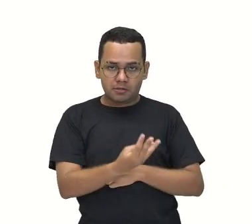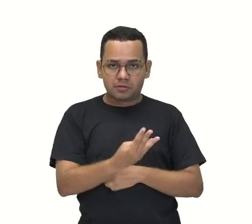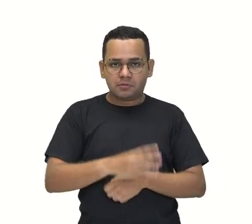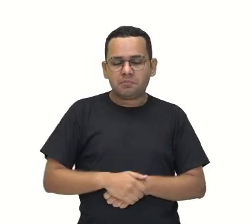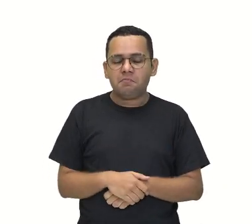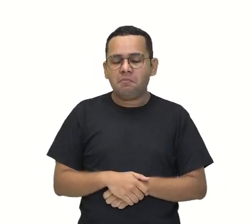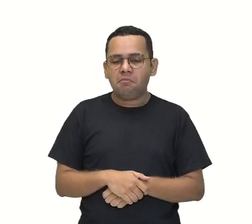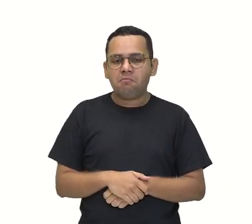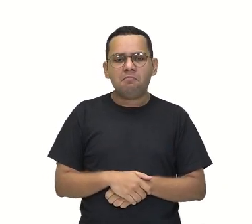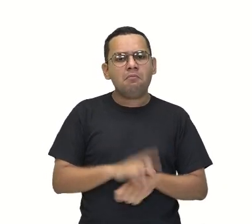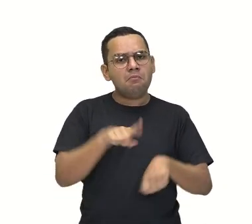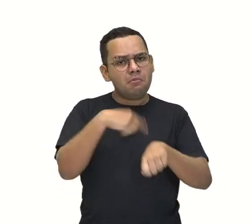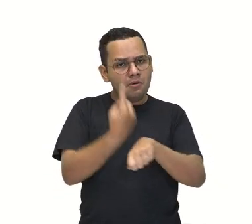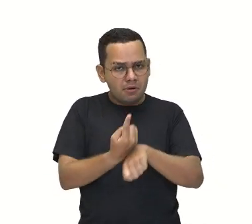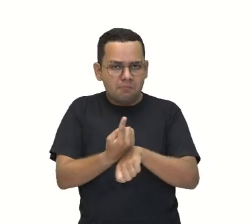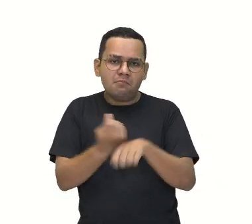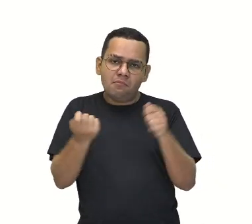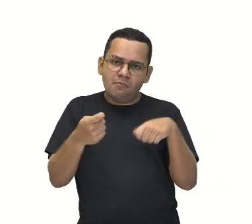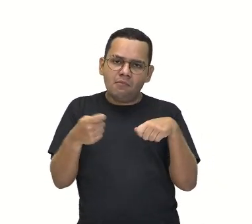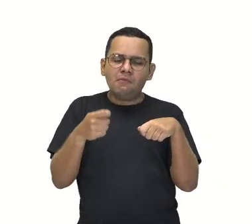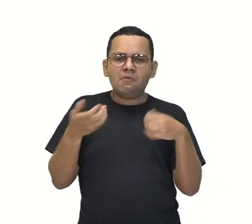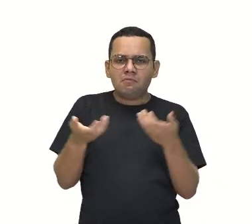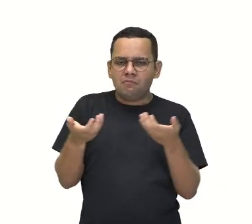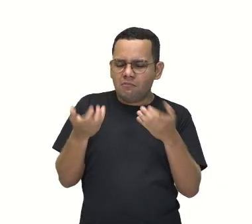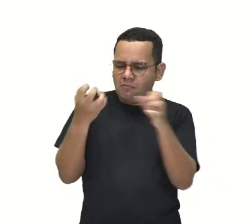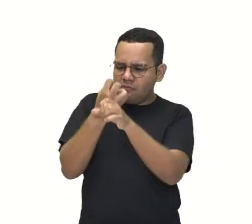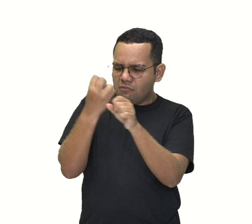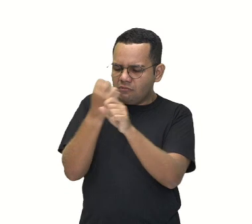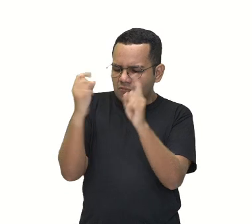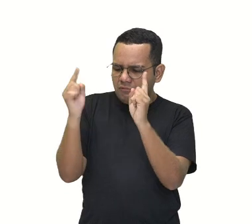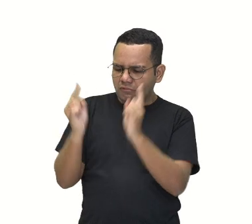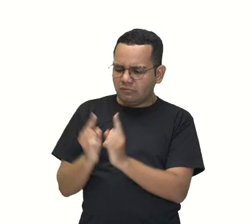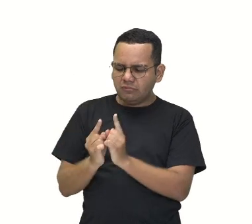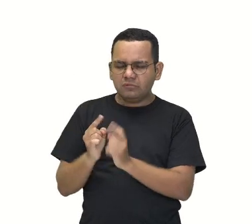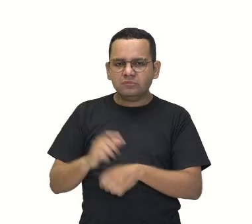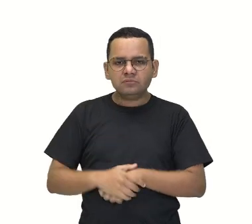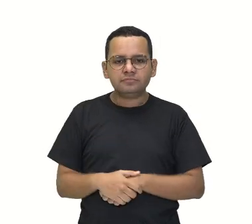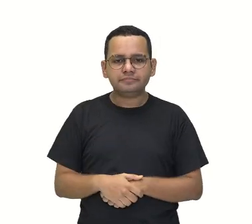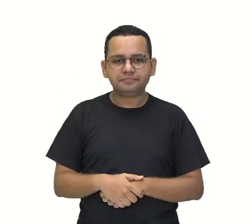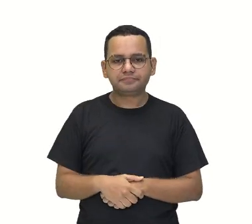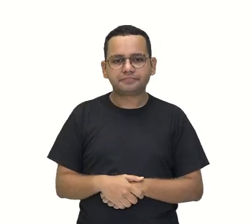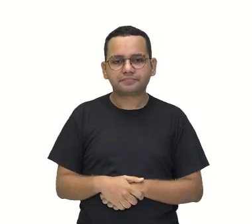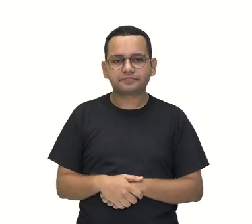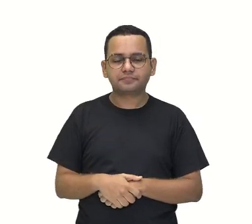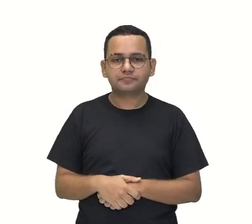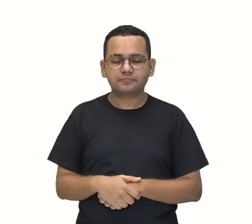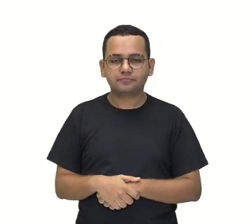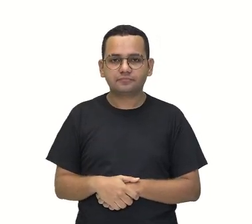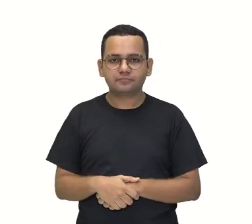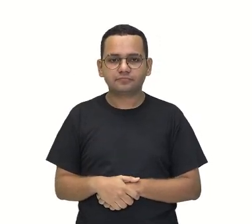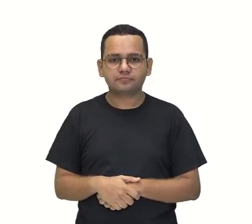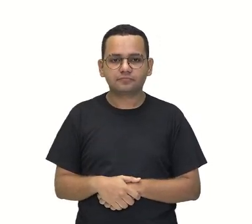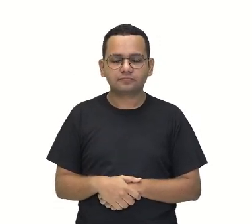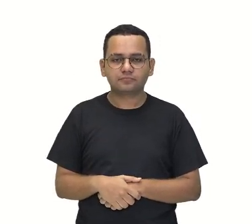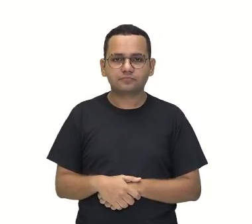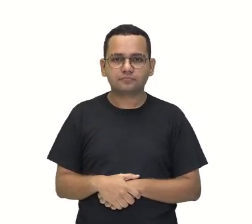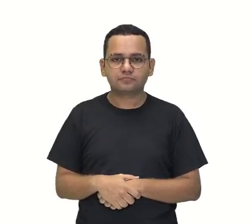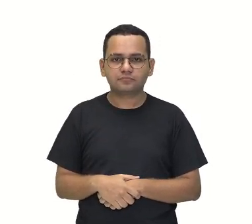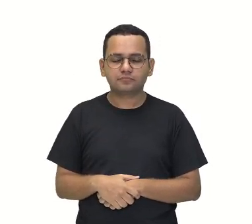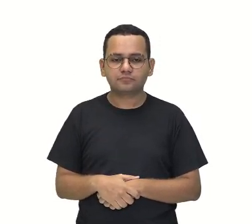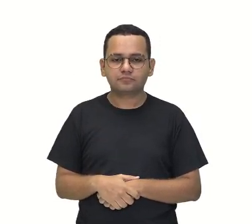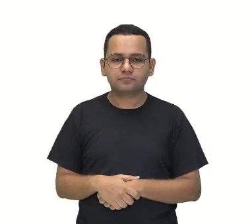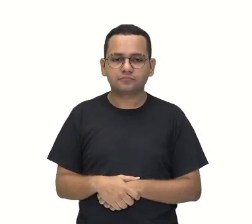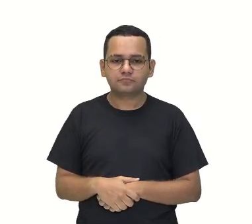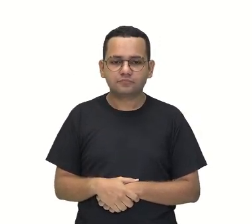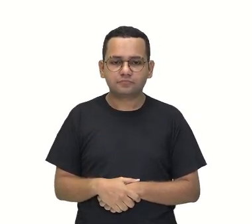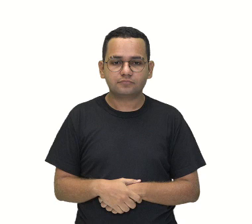Depois que a gente consegue a equação geral, a gente vai para a equação reduzida, tá? E aí da equação reduzida, essa aqui